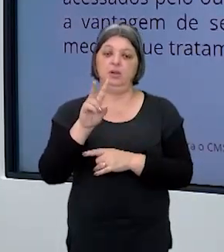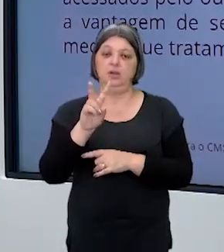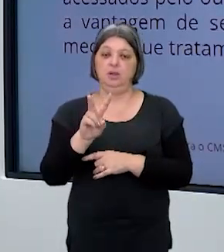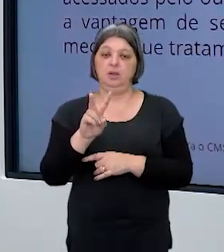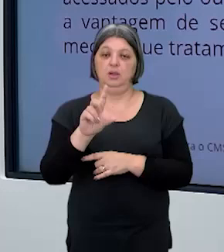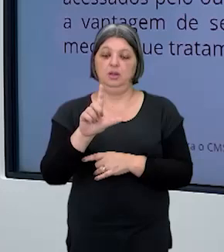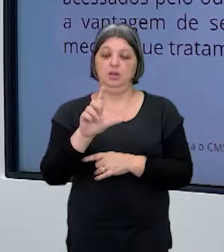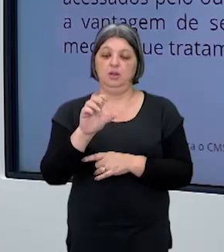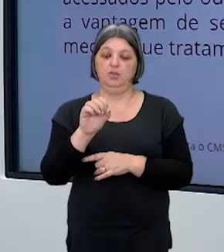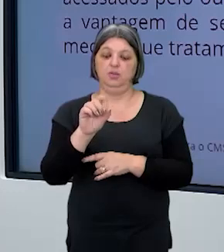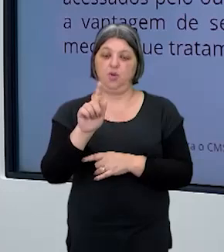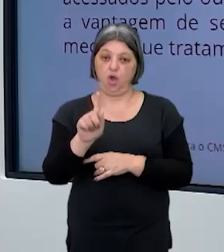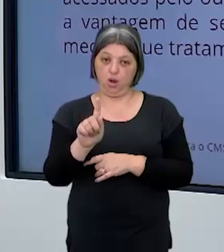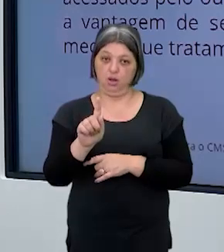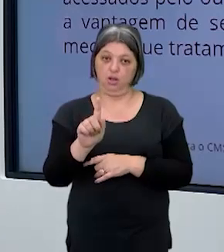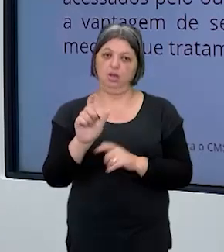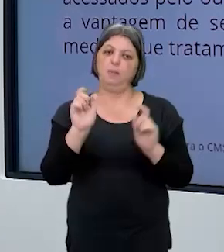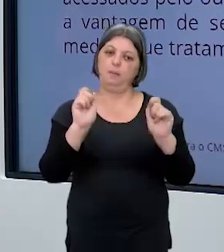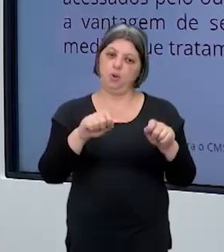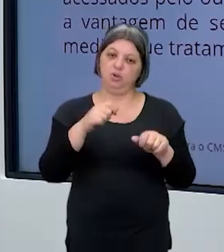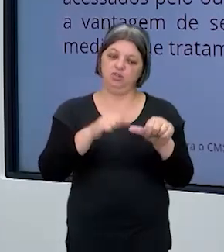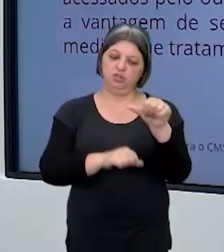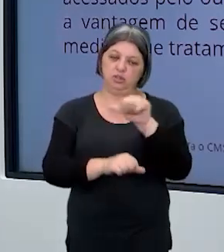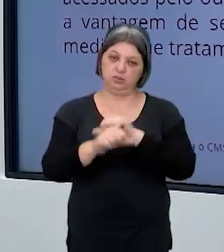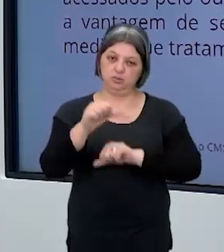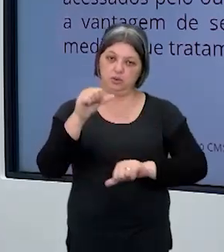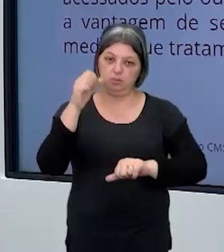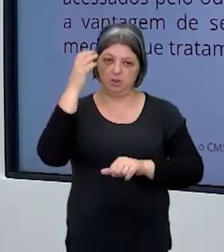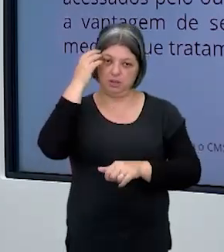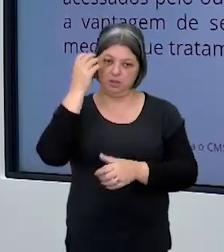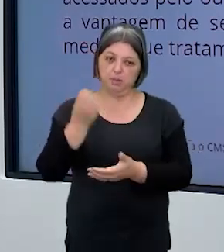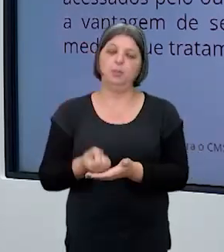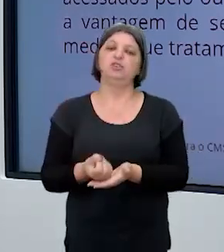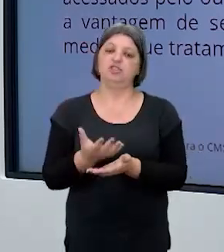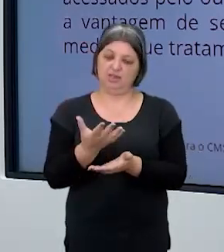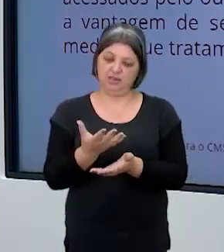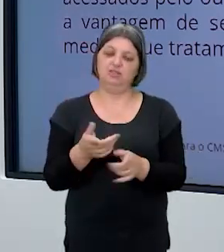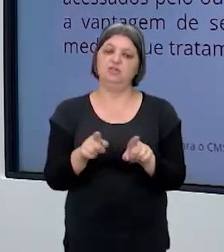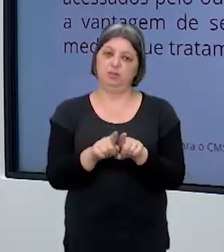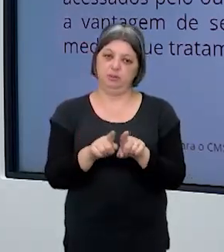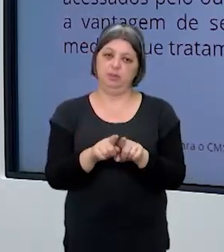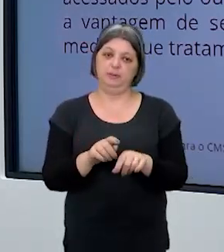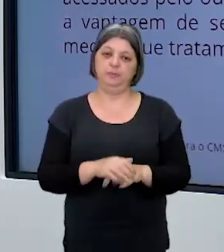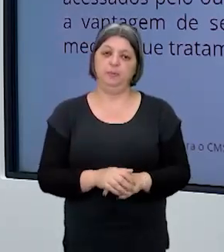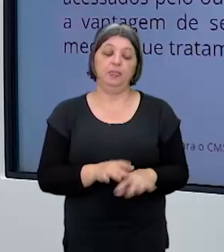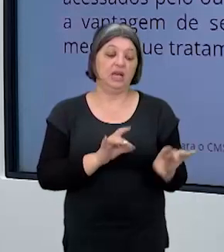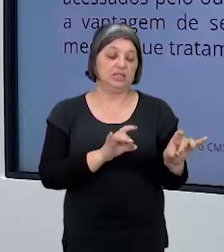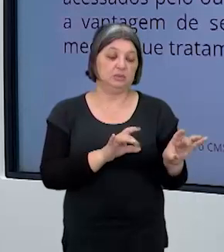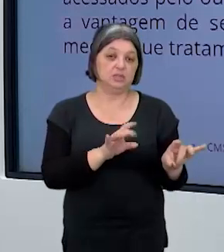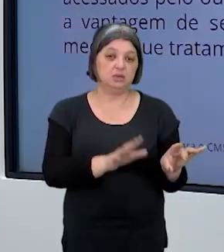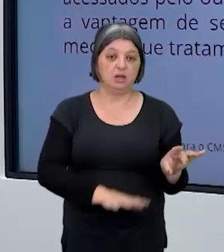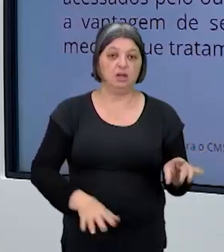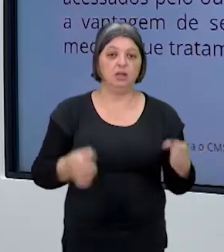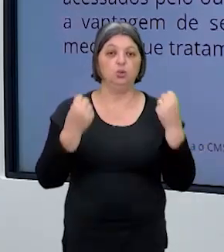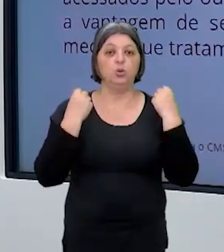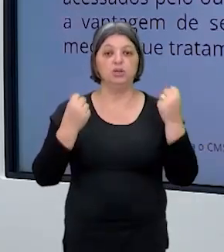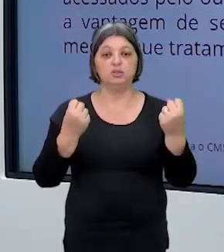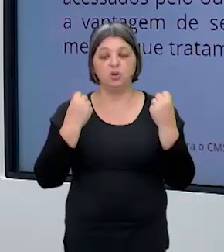gente pode transformar esse vlog em um podcast, né? Que aí será específico aí para a área de educação